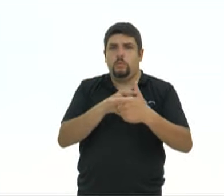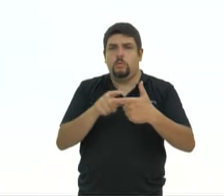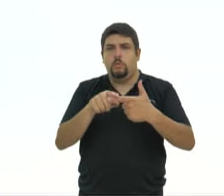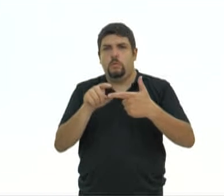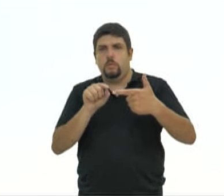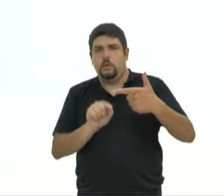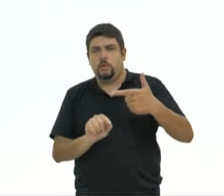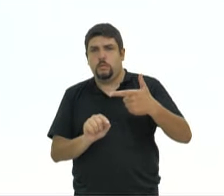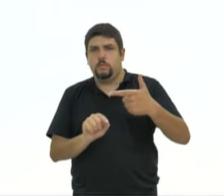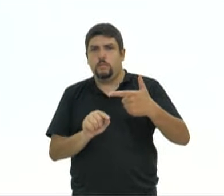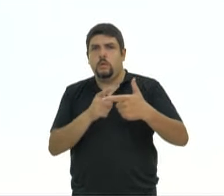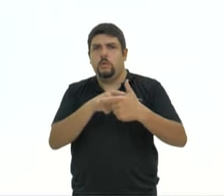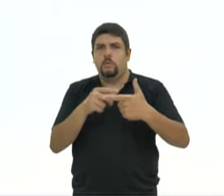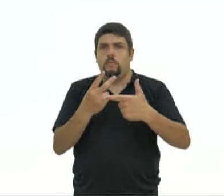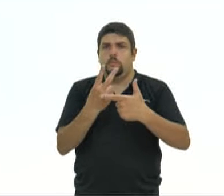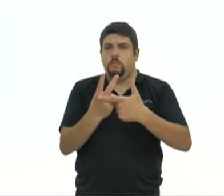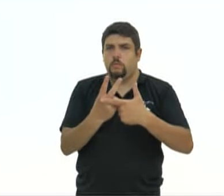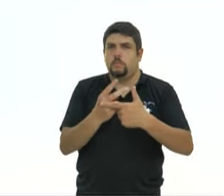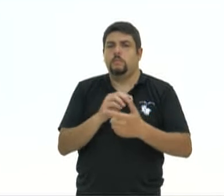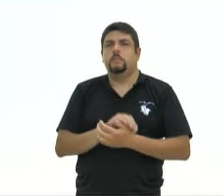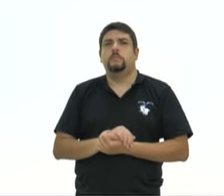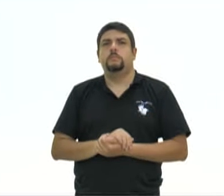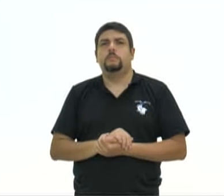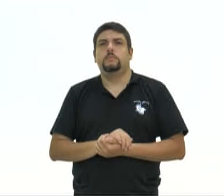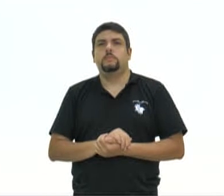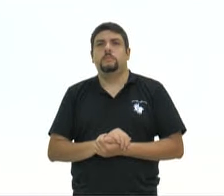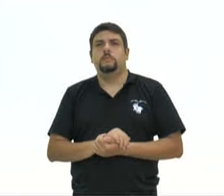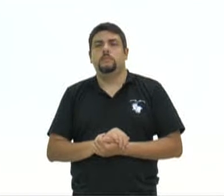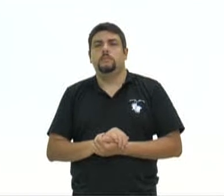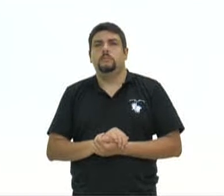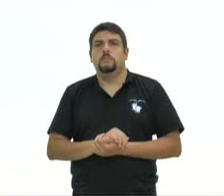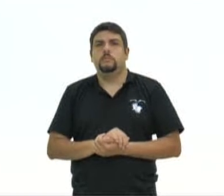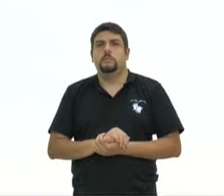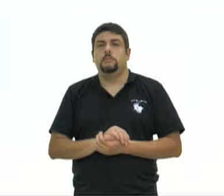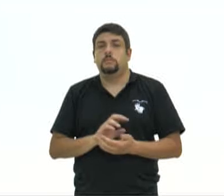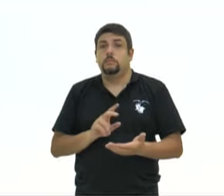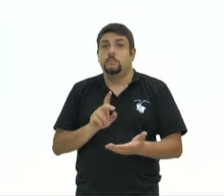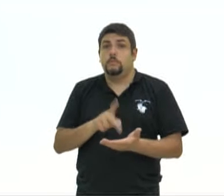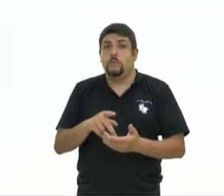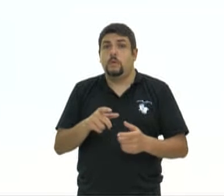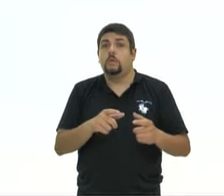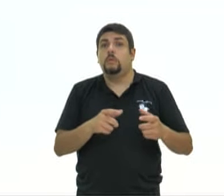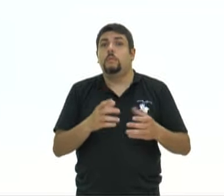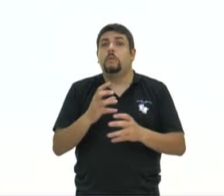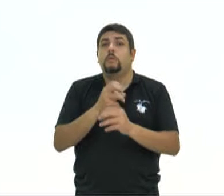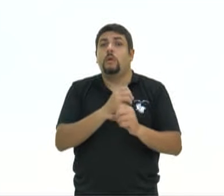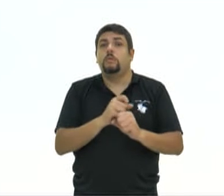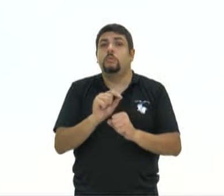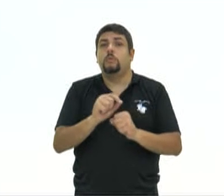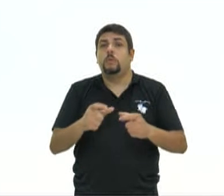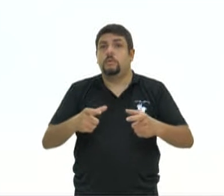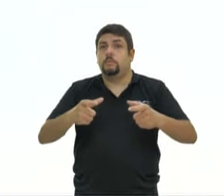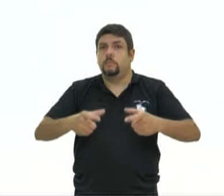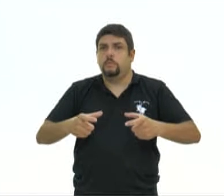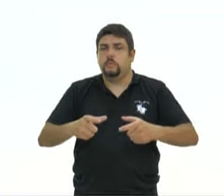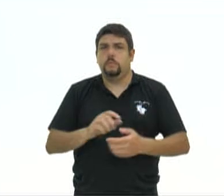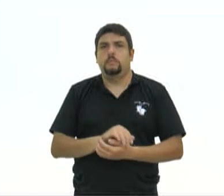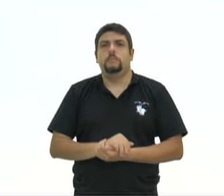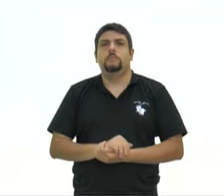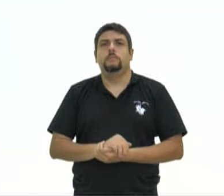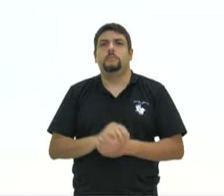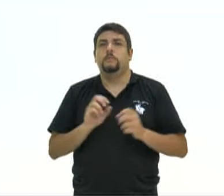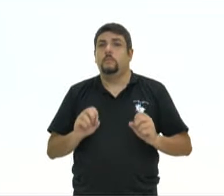a posição da mediana. Nós não calculamos a mediana, nós calculamos a posição. Beleza?